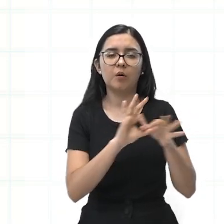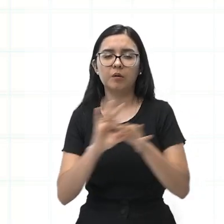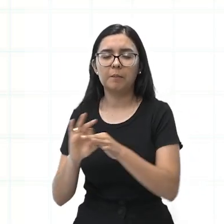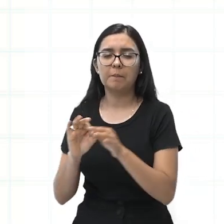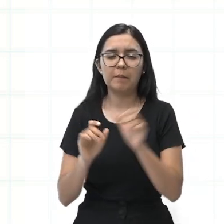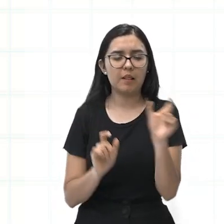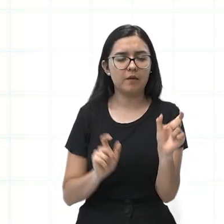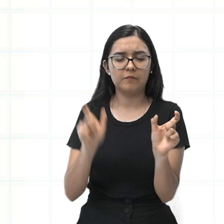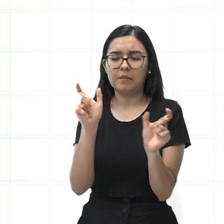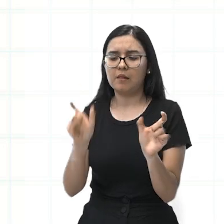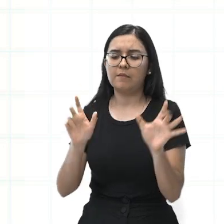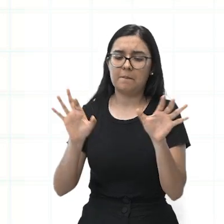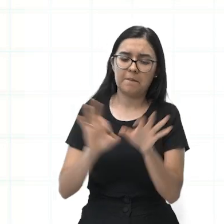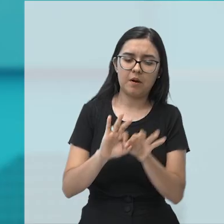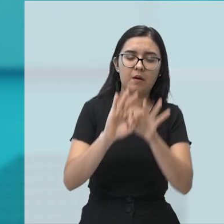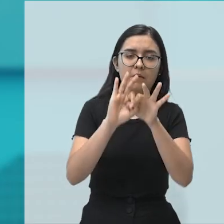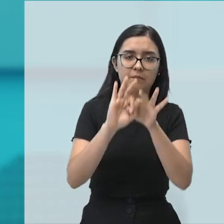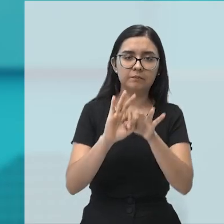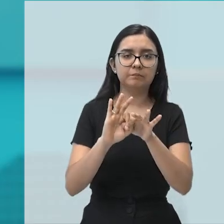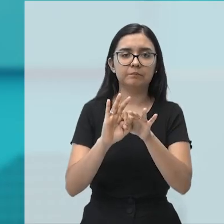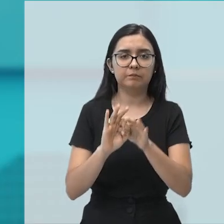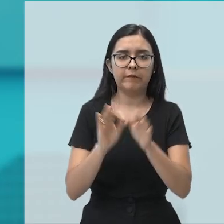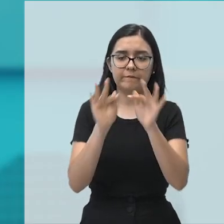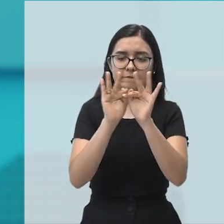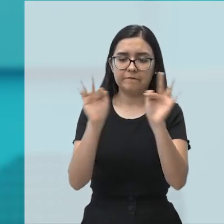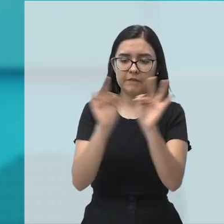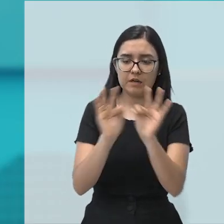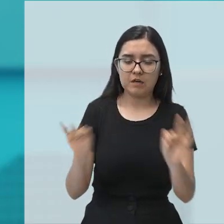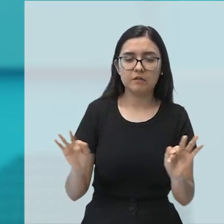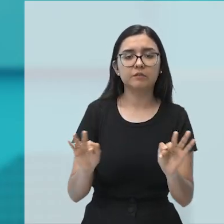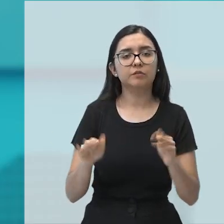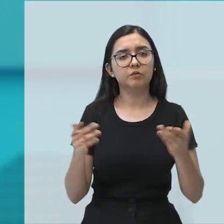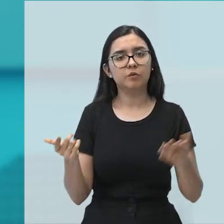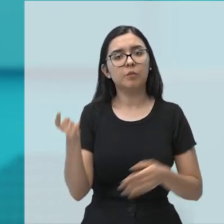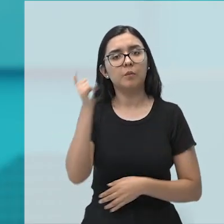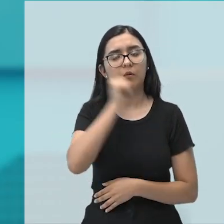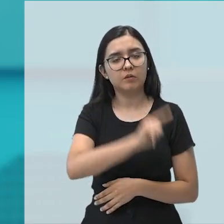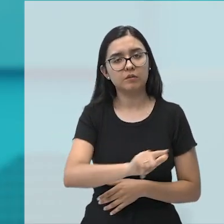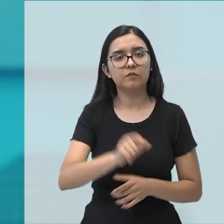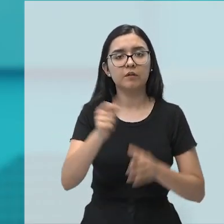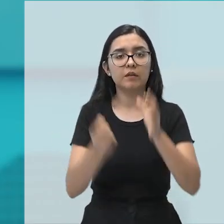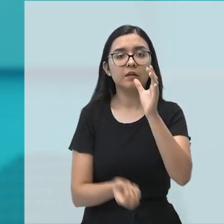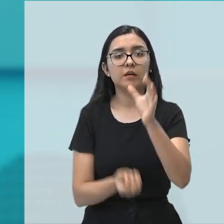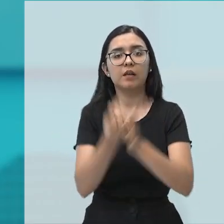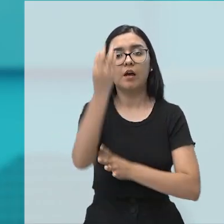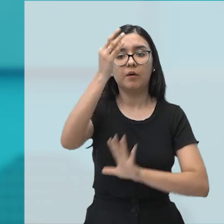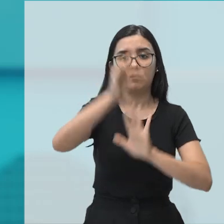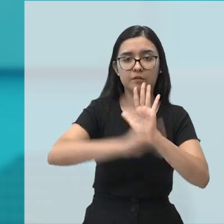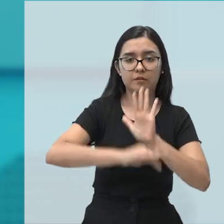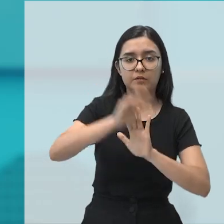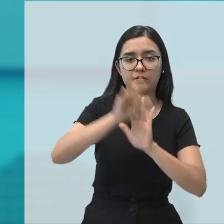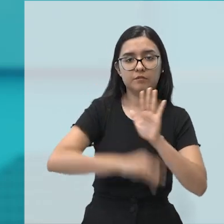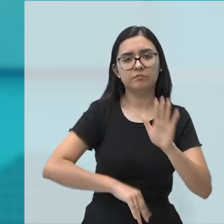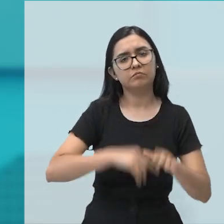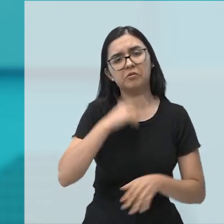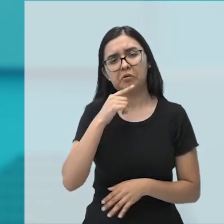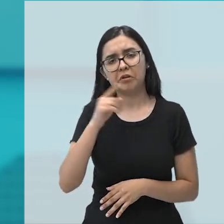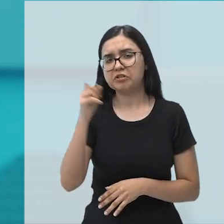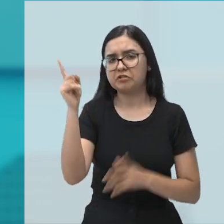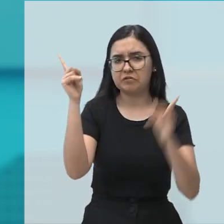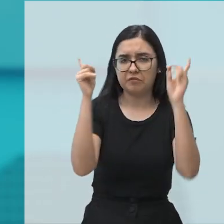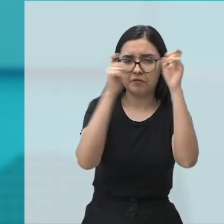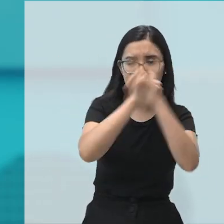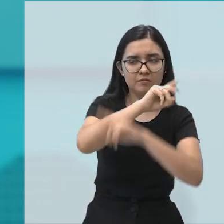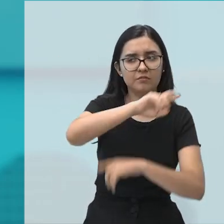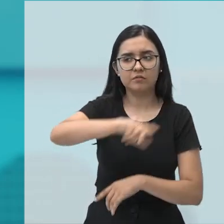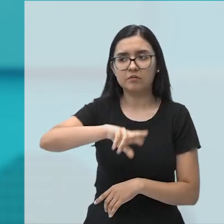né, de palavrinhas que faz essa conexão entre as frases, entre as orações, a gente consegue produzir um texto, tá? Repare que não é muito difícil.